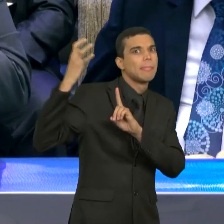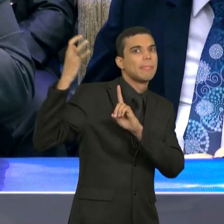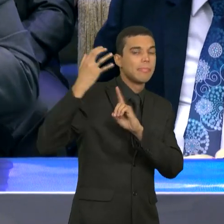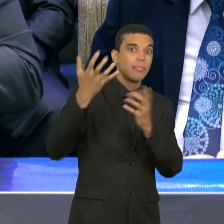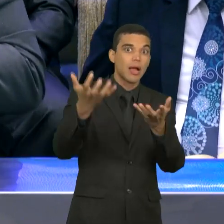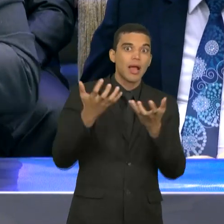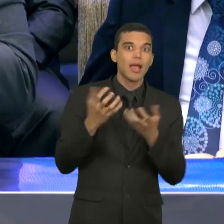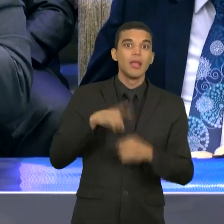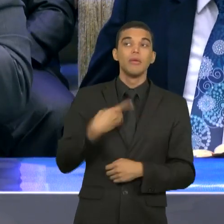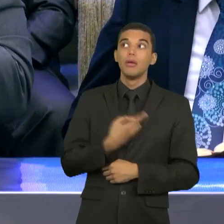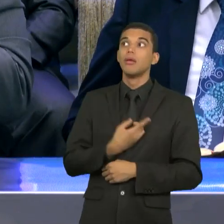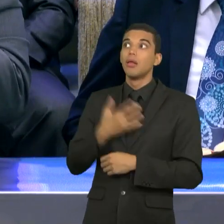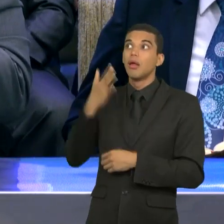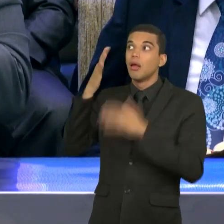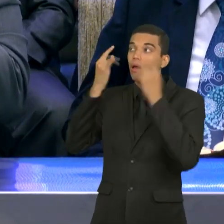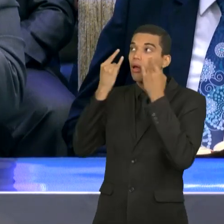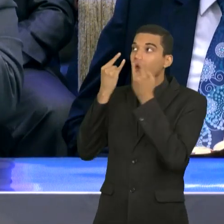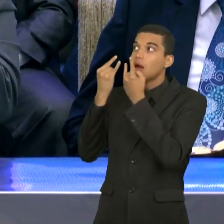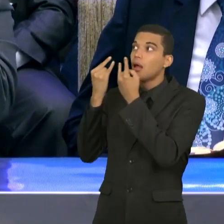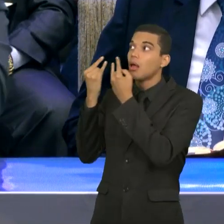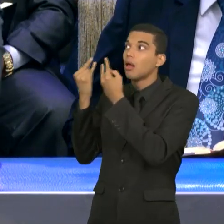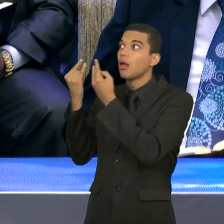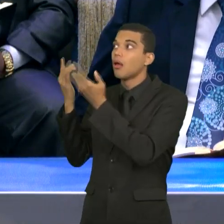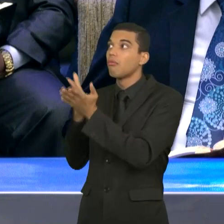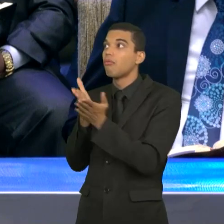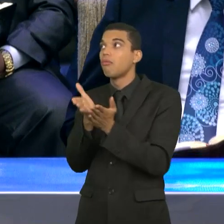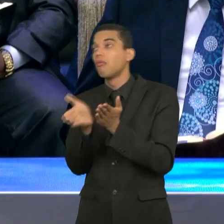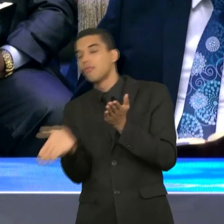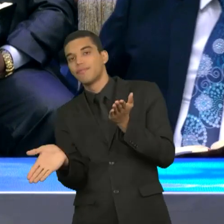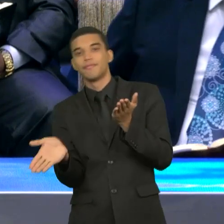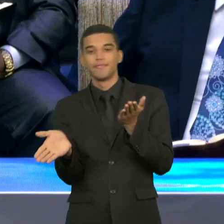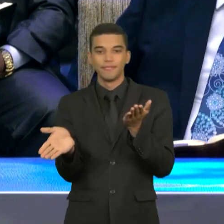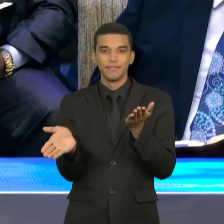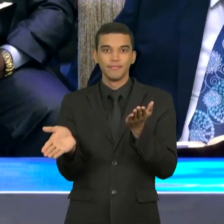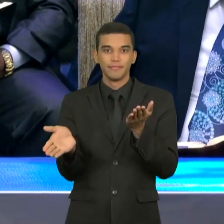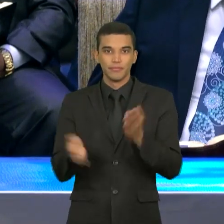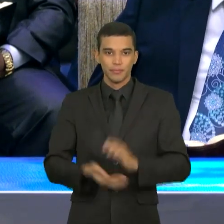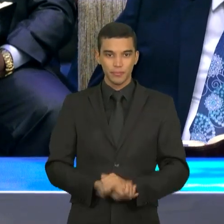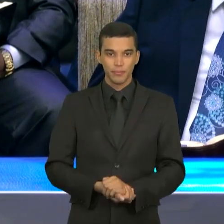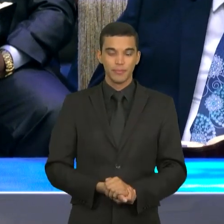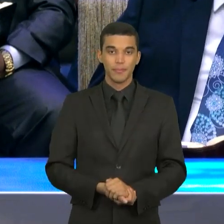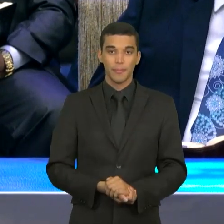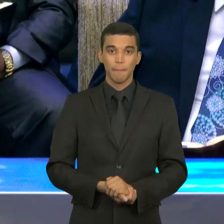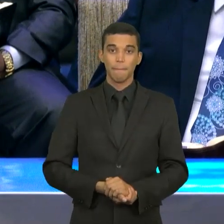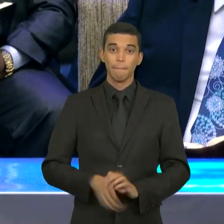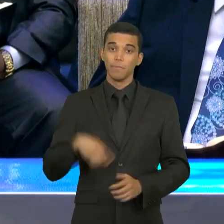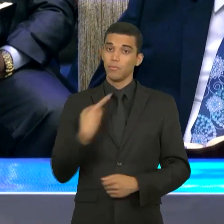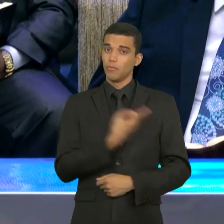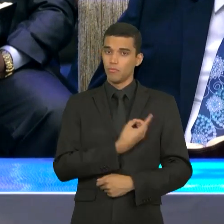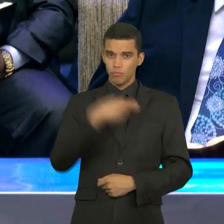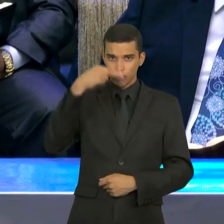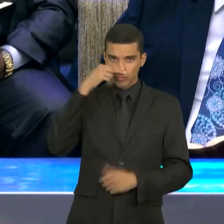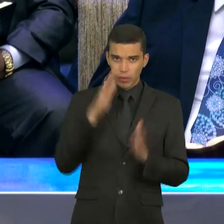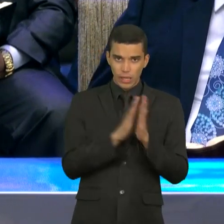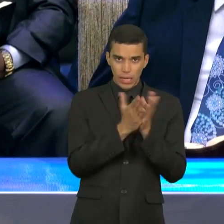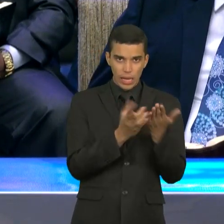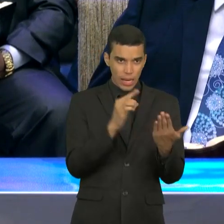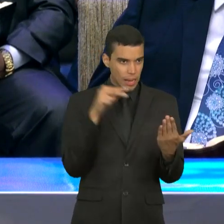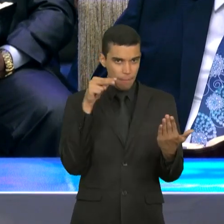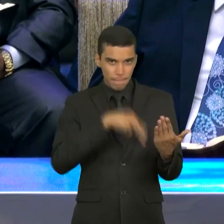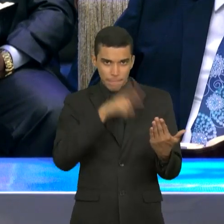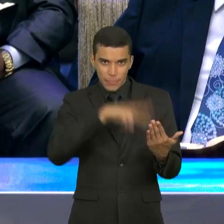Deus aquilo que nós aprendemos da palavra de Deus doutrina da palavra de Deus é princípio e princípio é